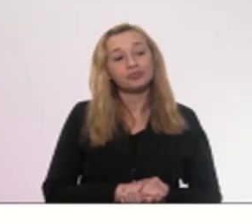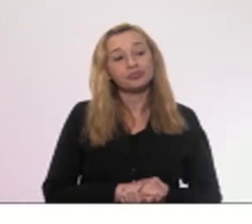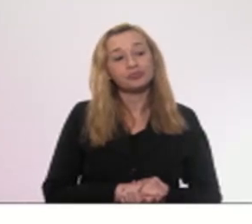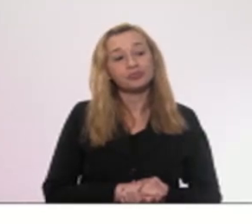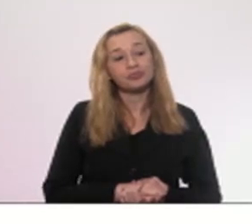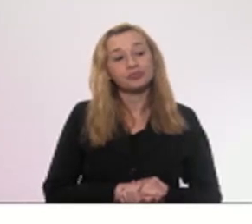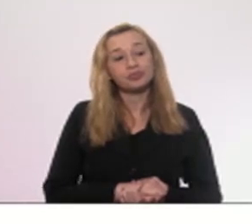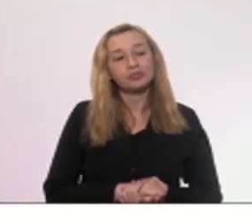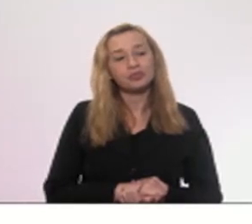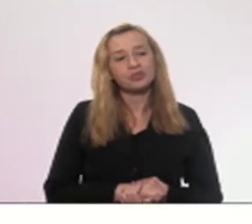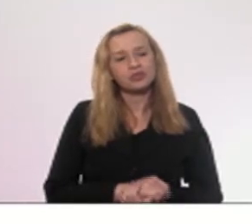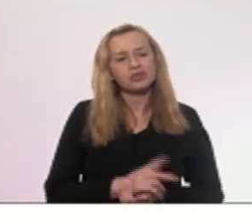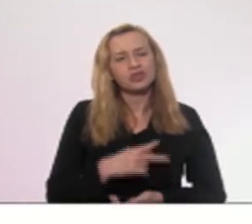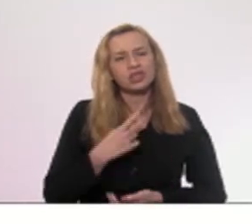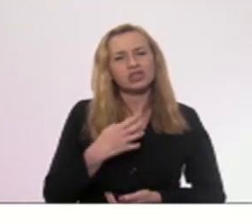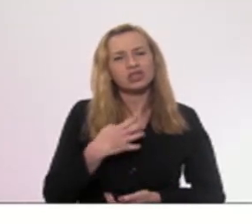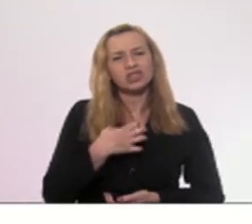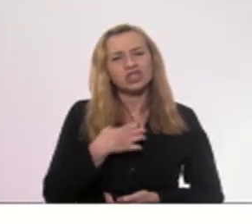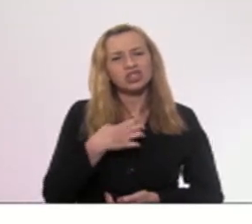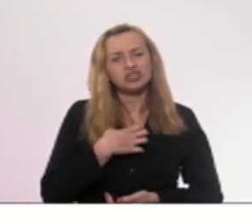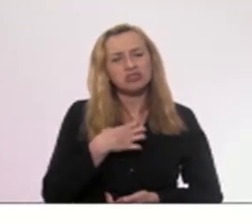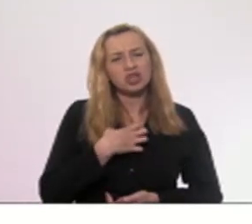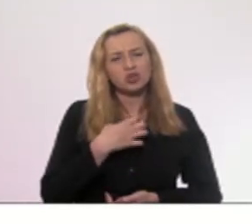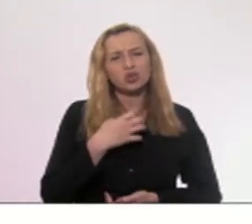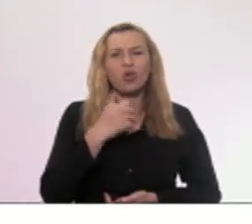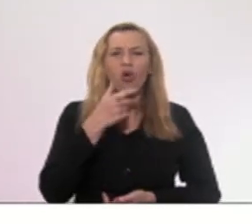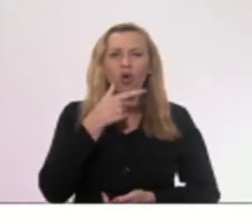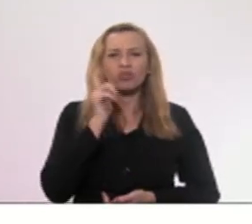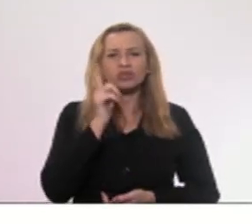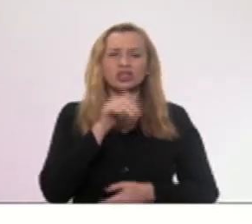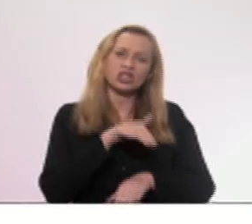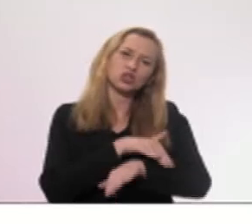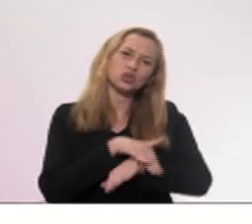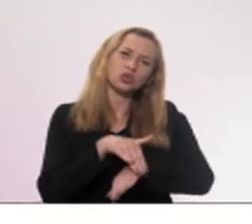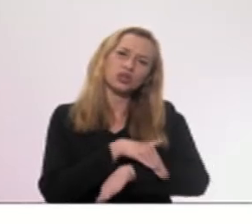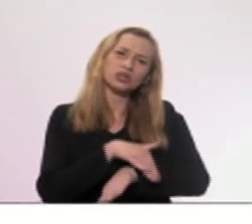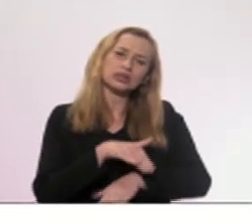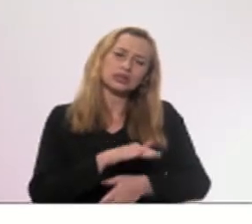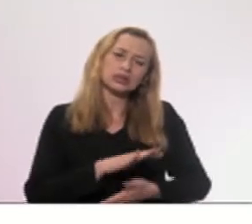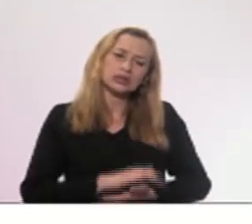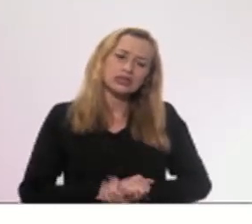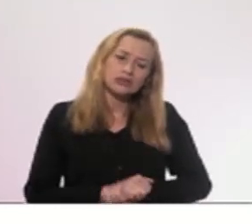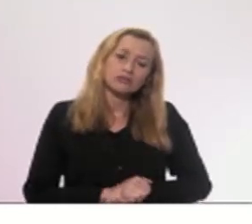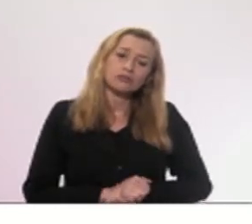o sentimento expressado nas ruas ontem com